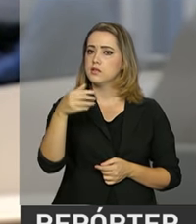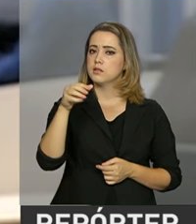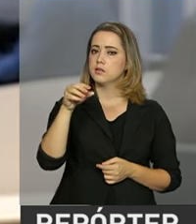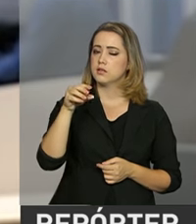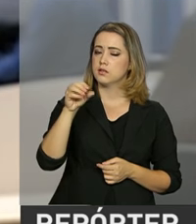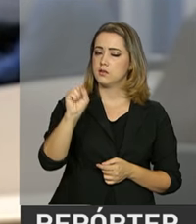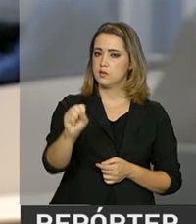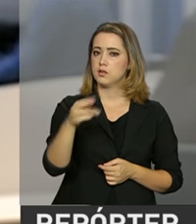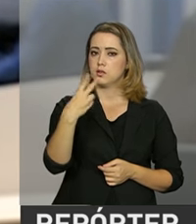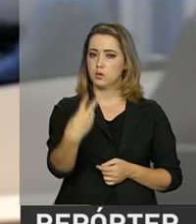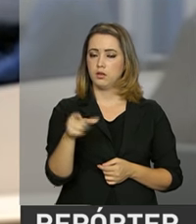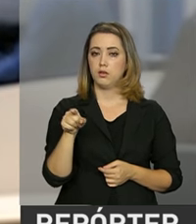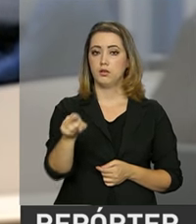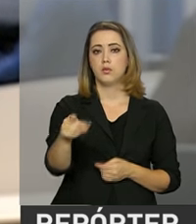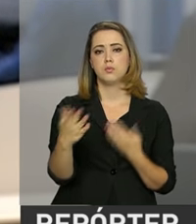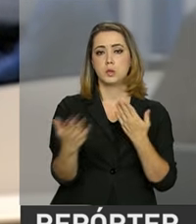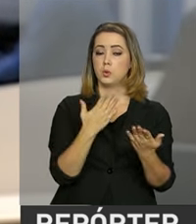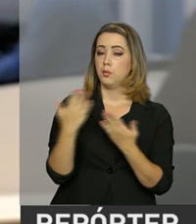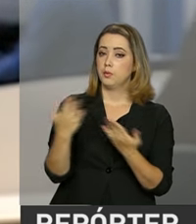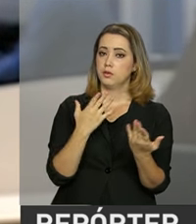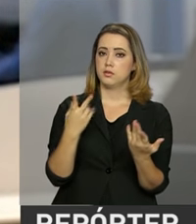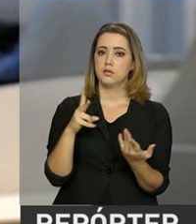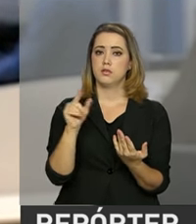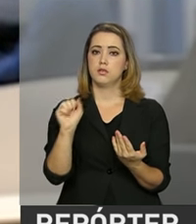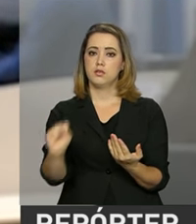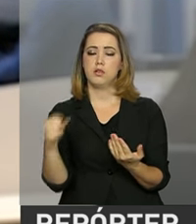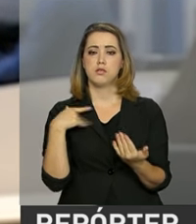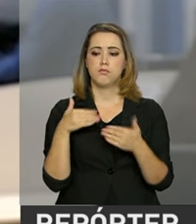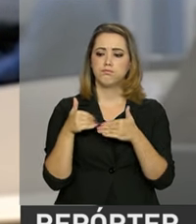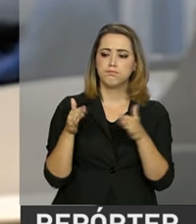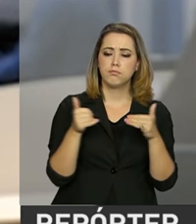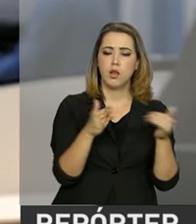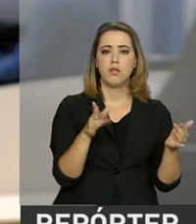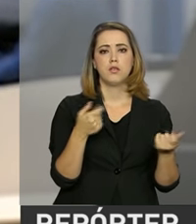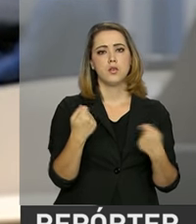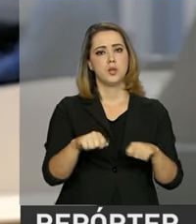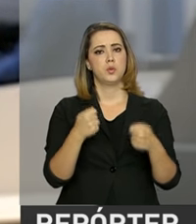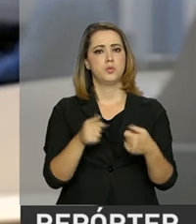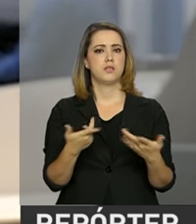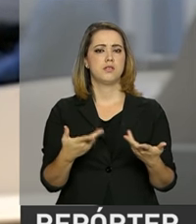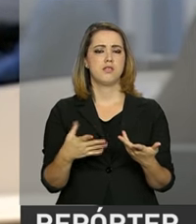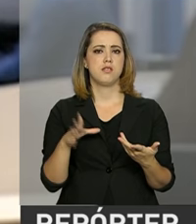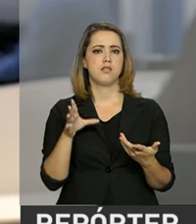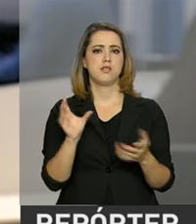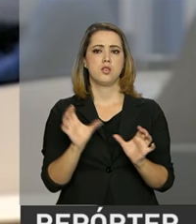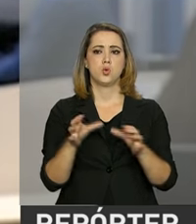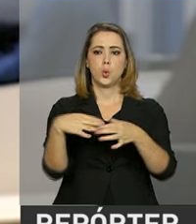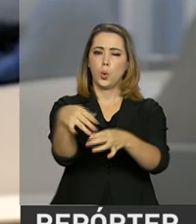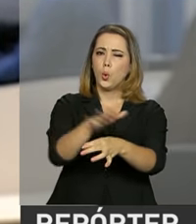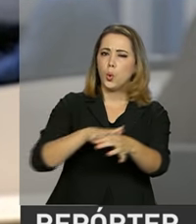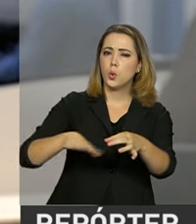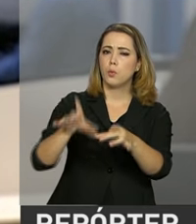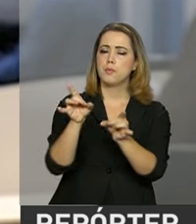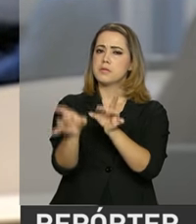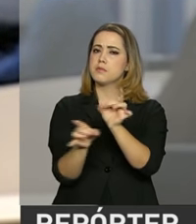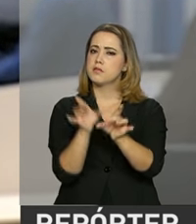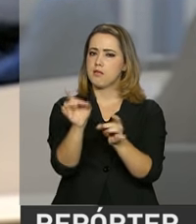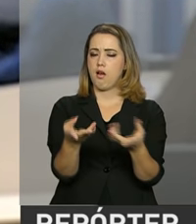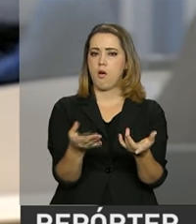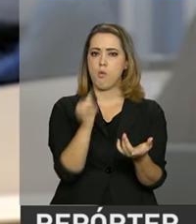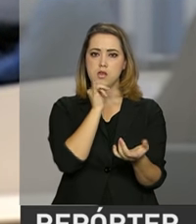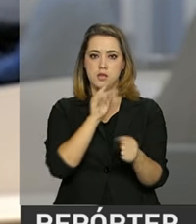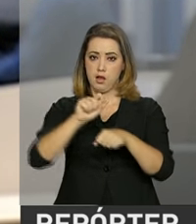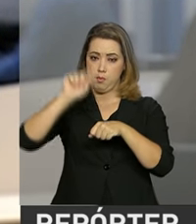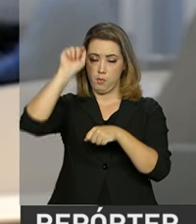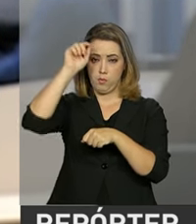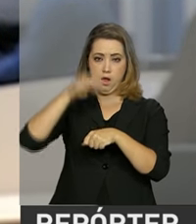752,26 pontos. A comparação tomou como base as vagas de ampla concorrência, aquelas que não envolvem cotas raciais ou sociais. Após o período